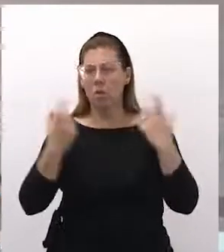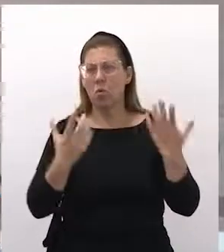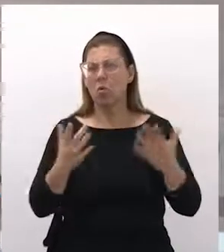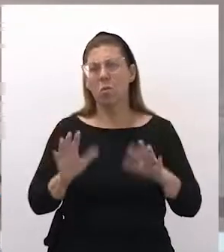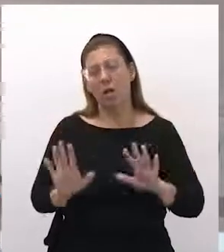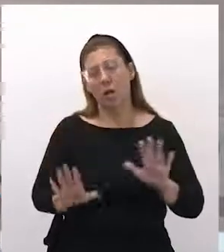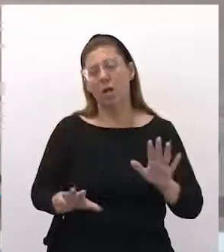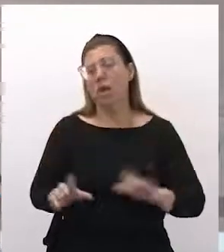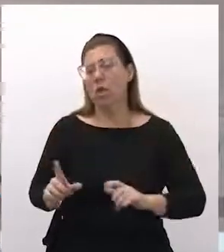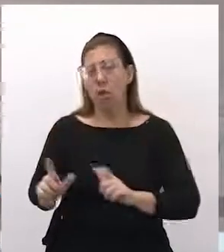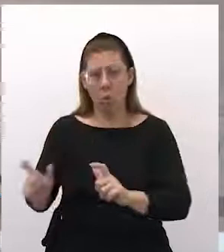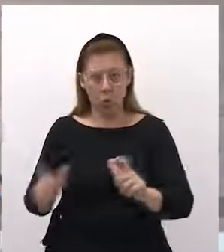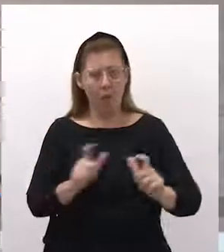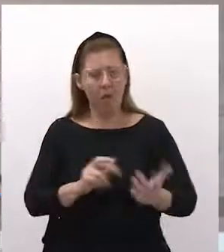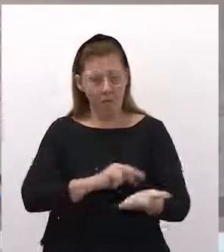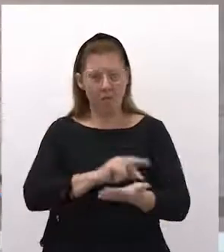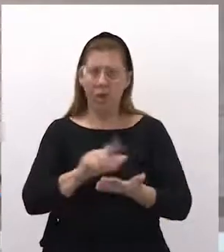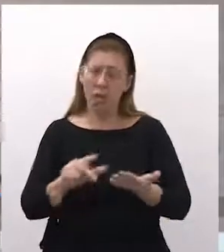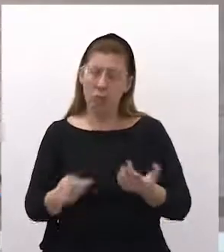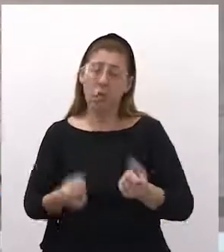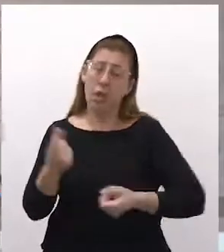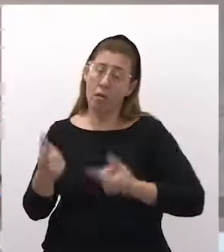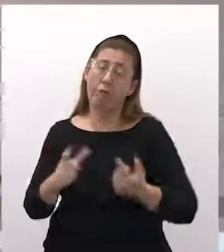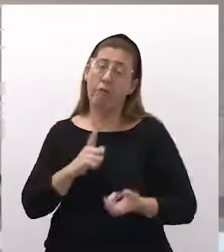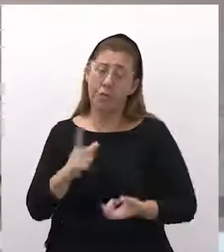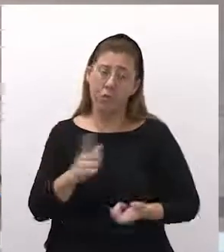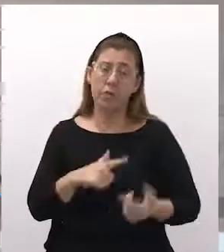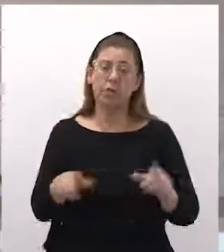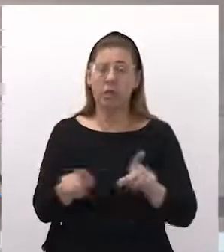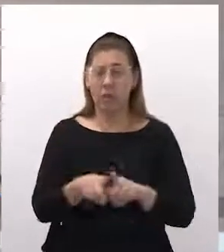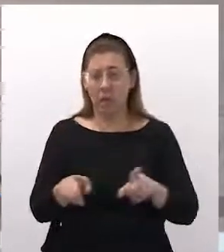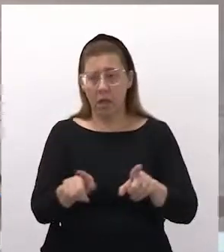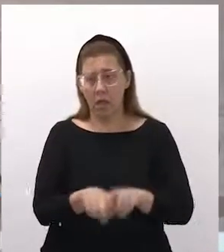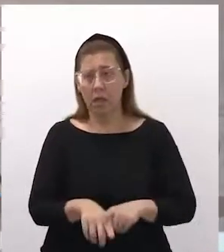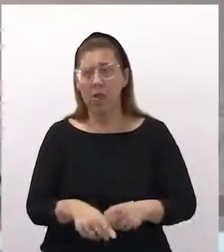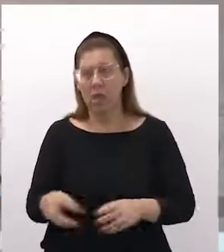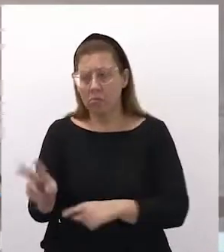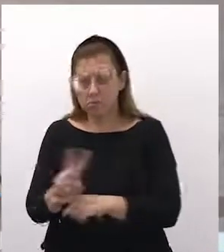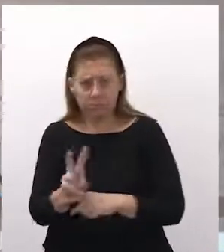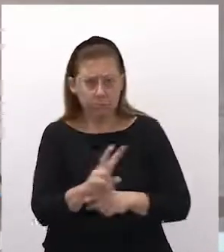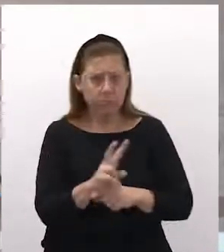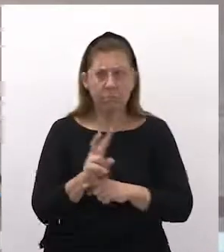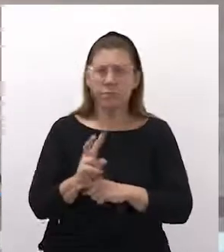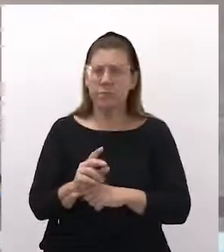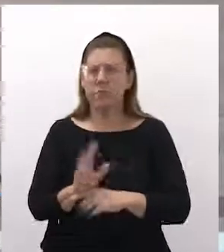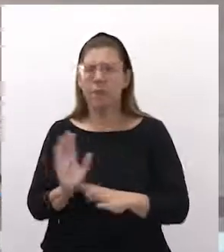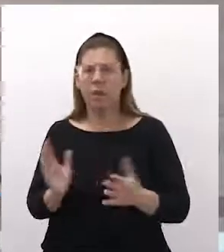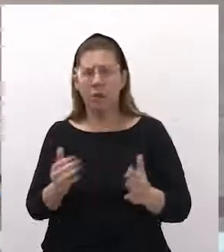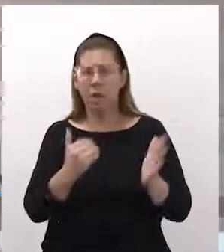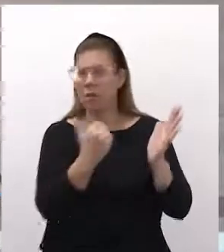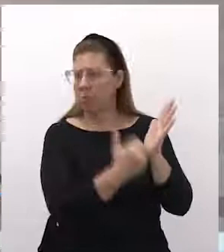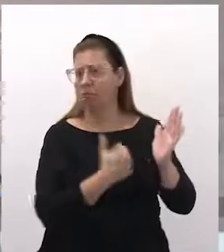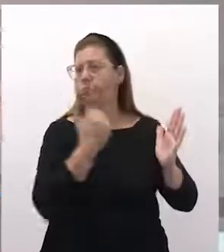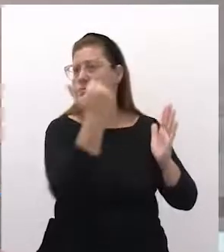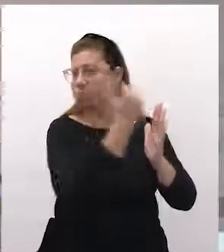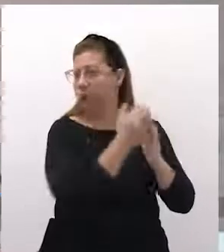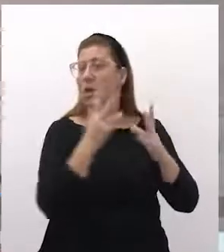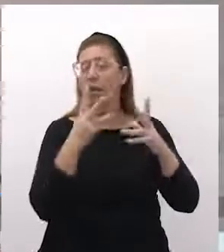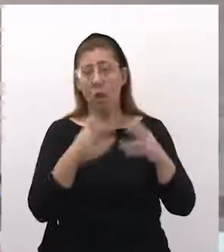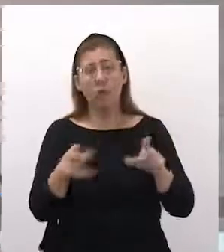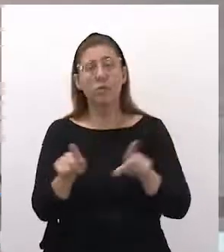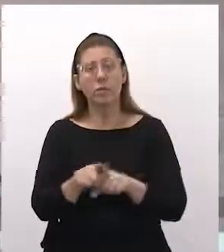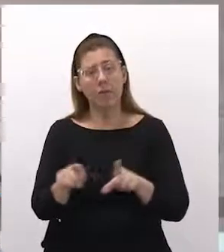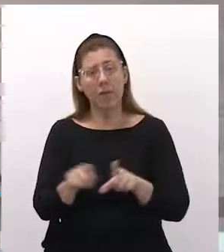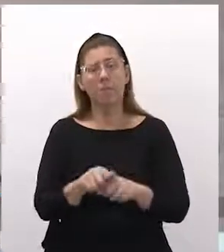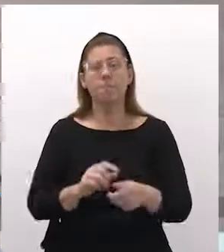provavelmente em outros lugares que já se tenha mais uma problematização, uma questão da fiscalização, os índices sejam semelhantes, ainda